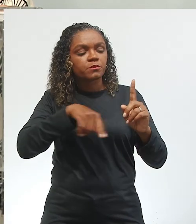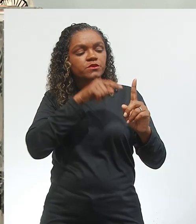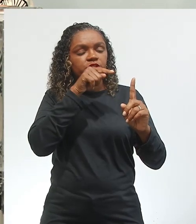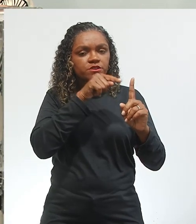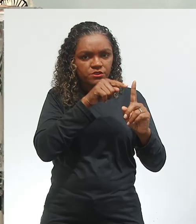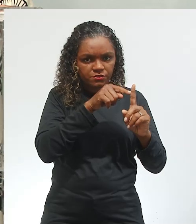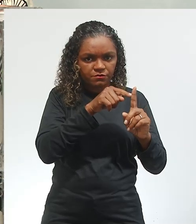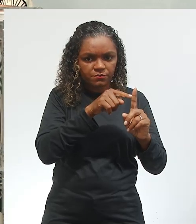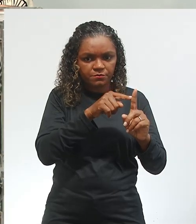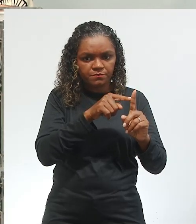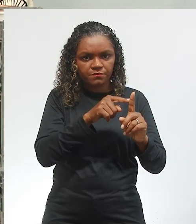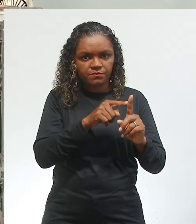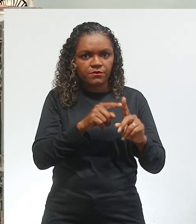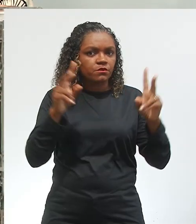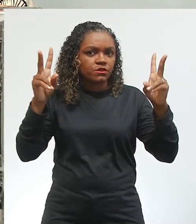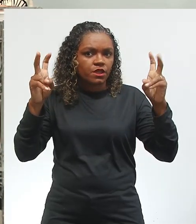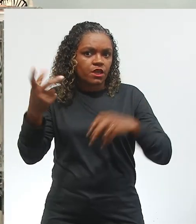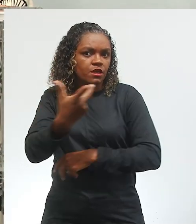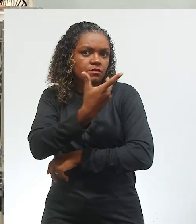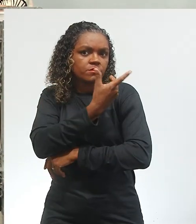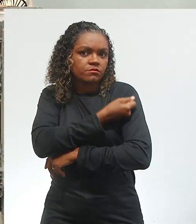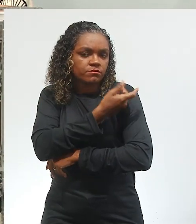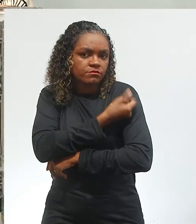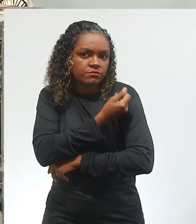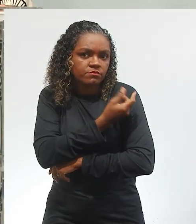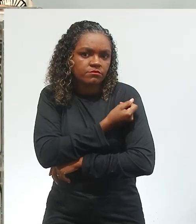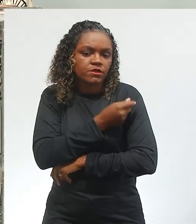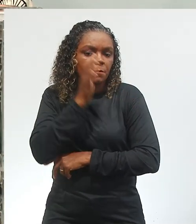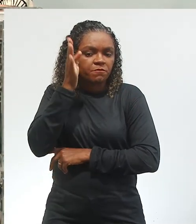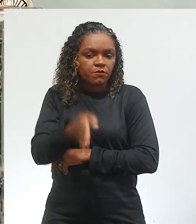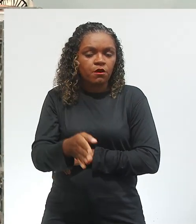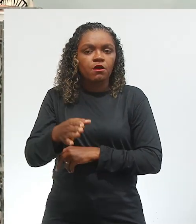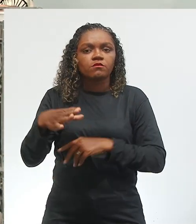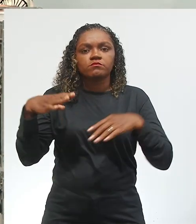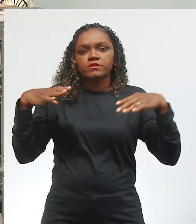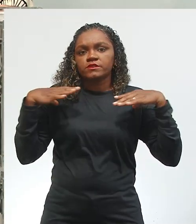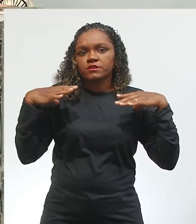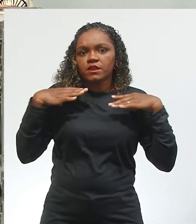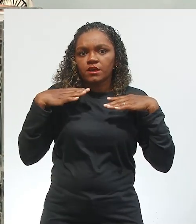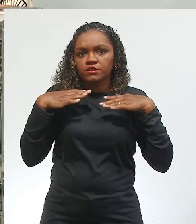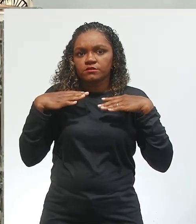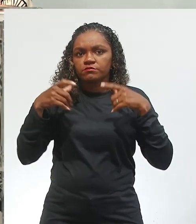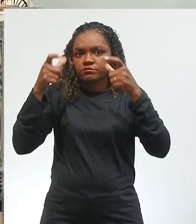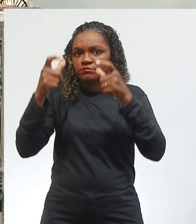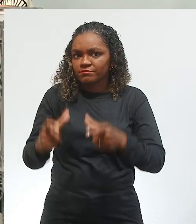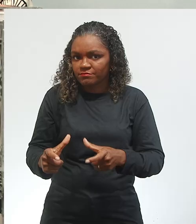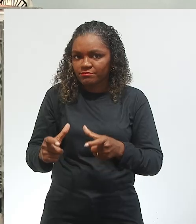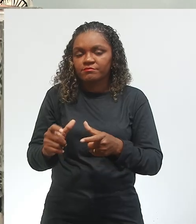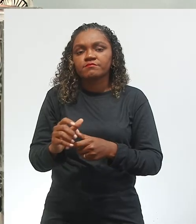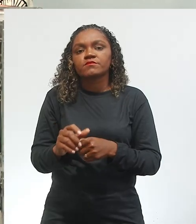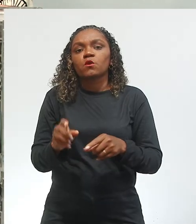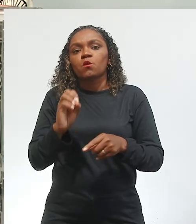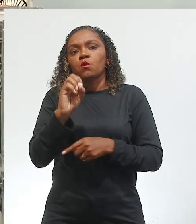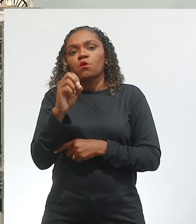melhorar vamos supor, melhorar a cobertura vacinal, né, em uma determinada cidade, em um determinado bairro.